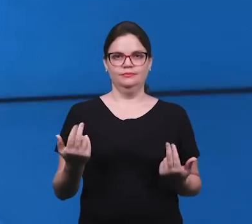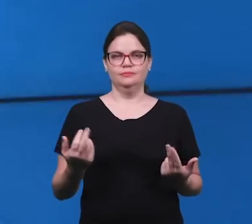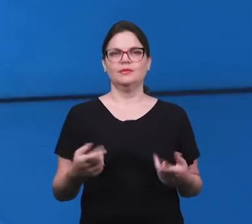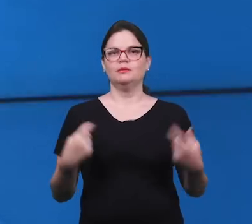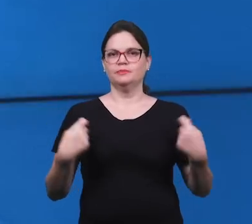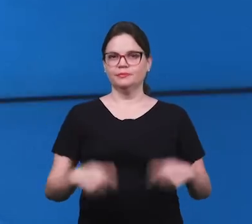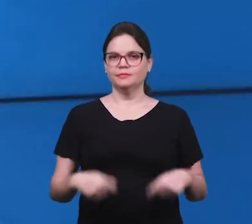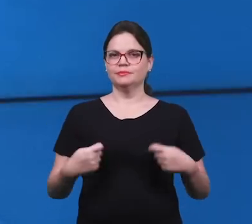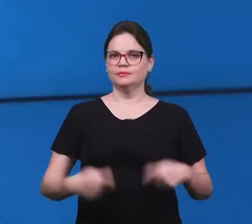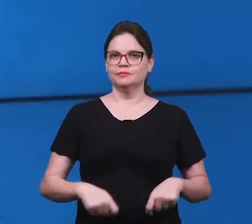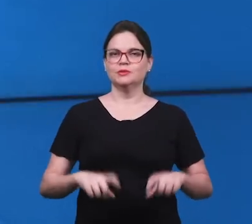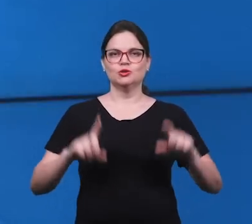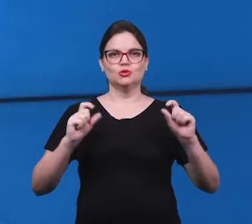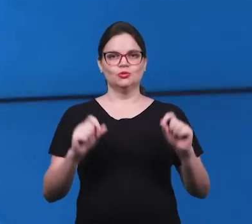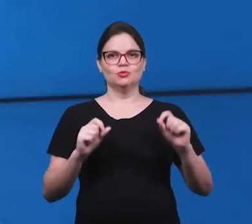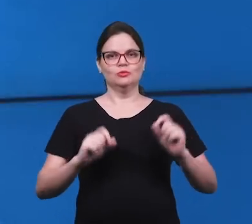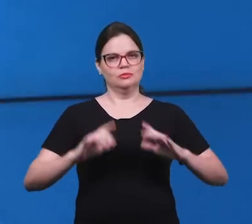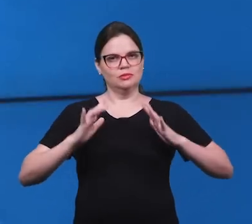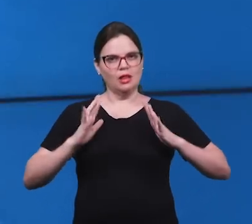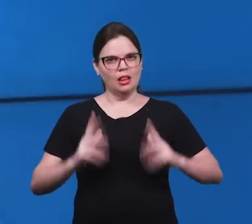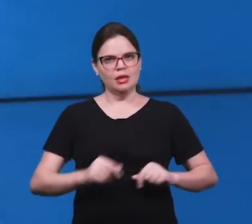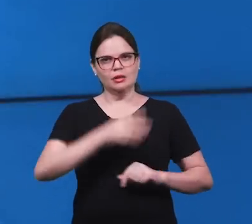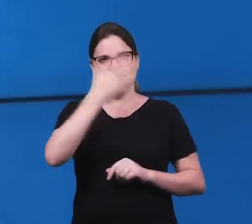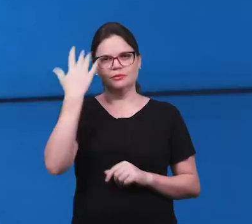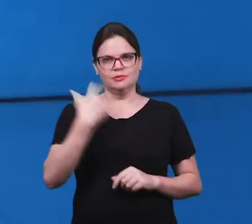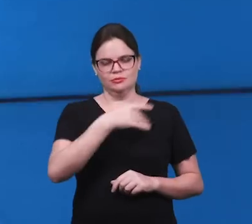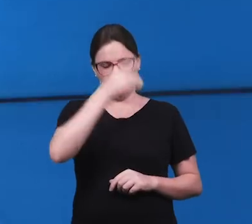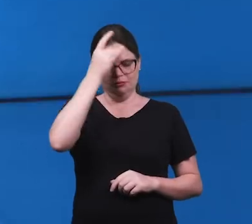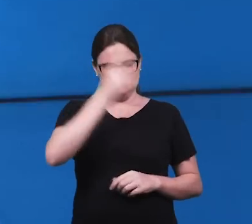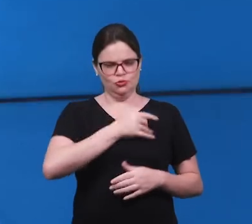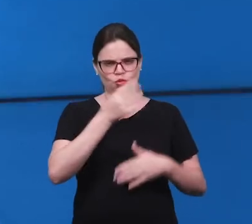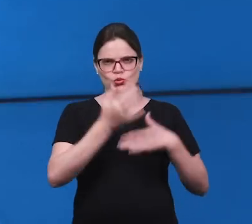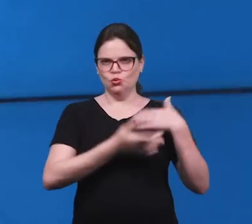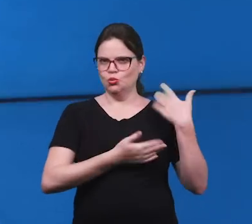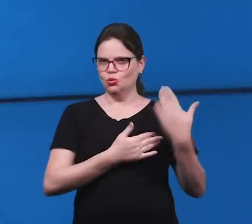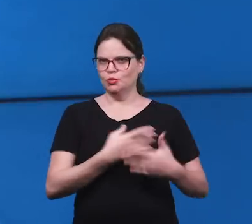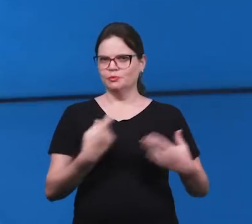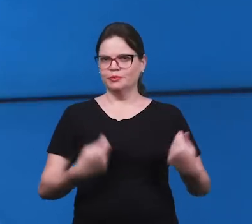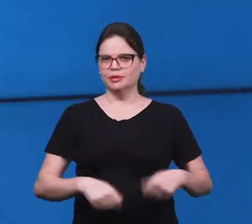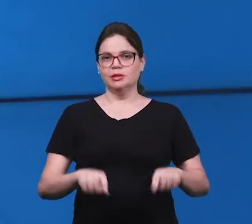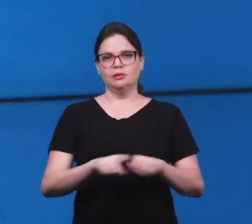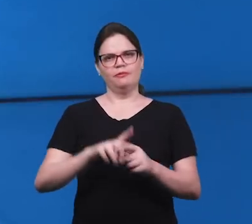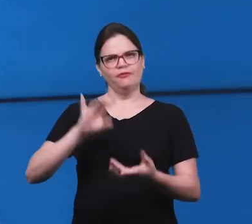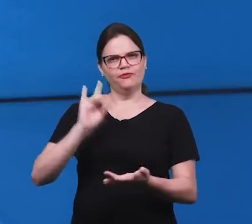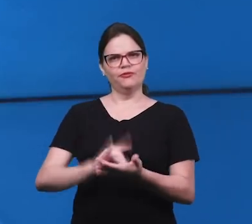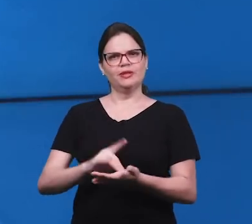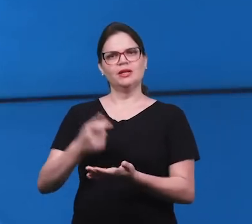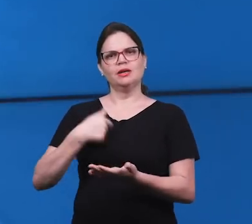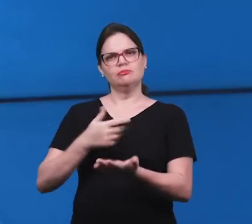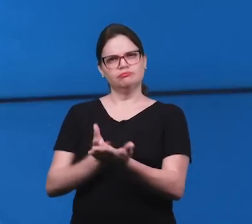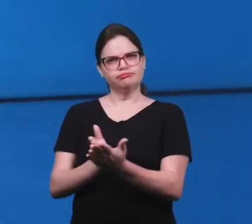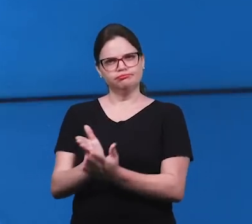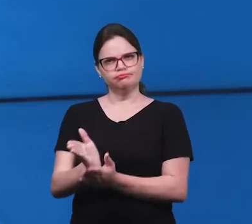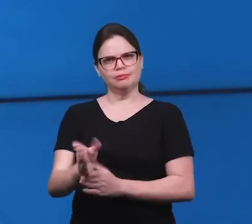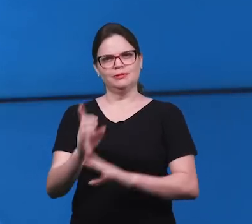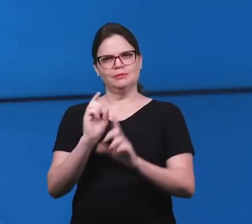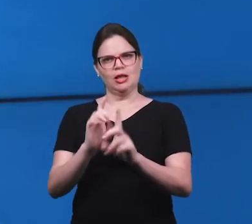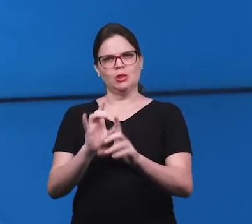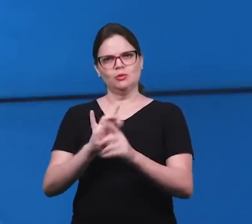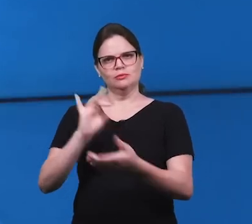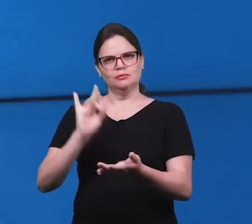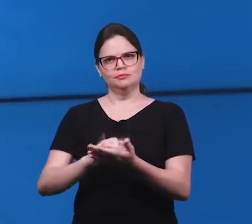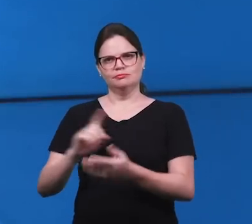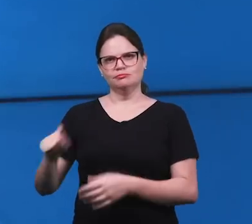ser santo e ter uma vida cheia do Espírito Santo. E depois, ser verdadeiro é caminhar